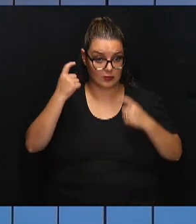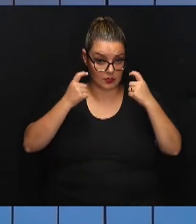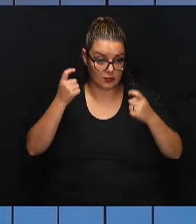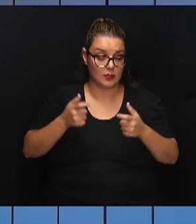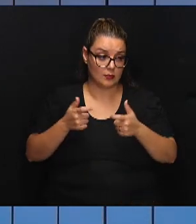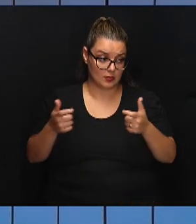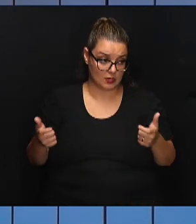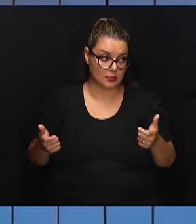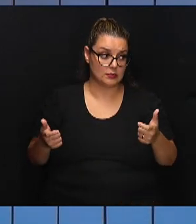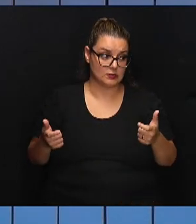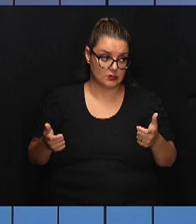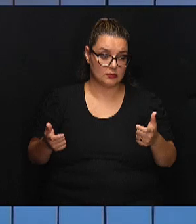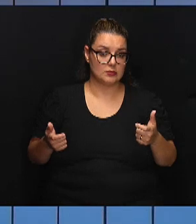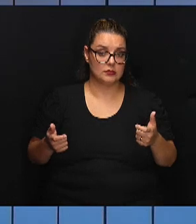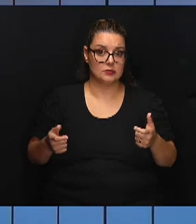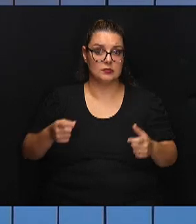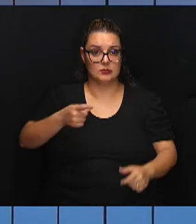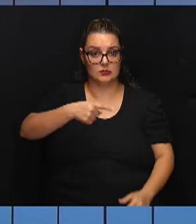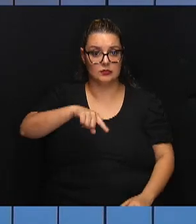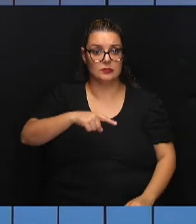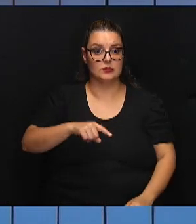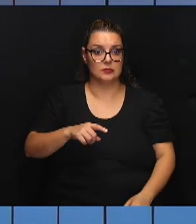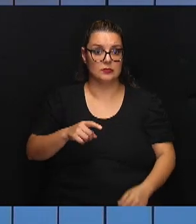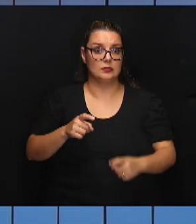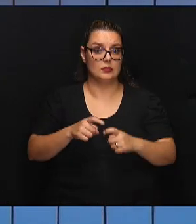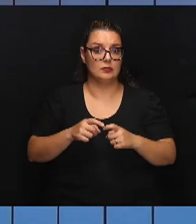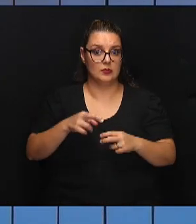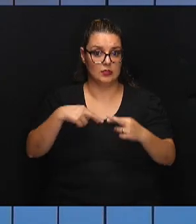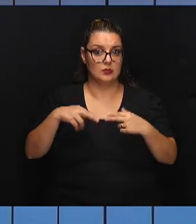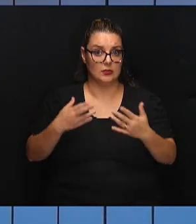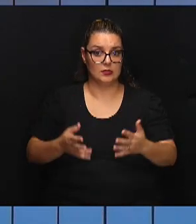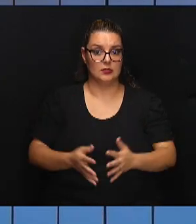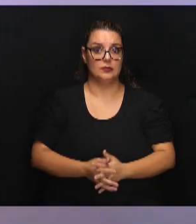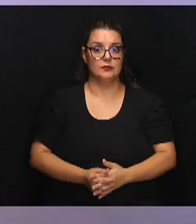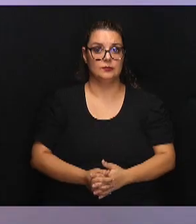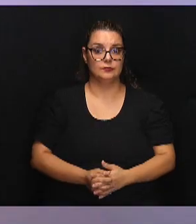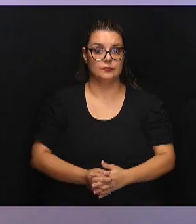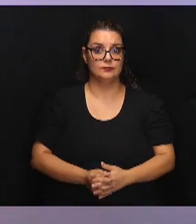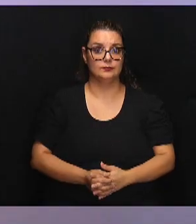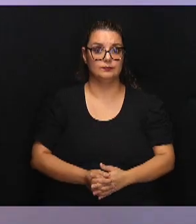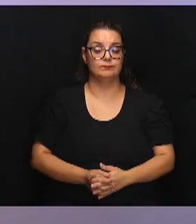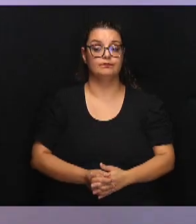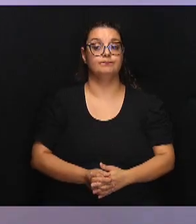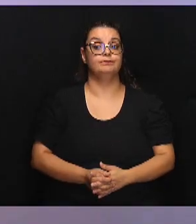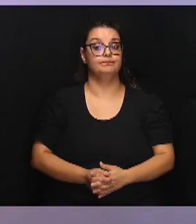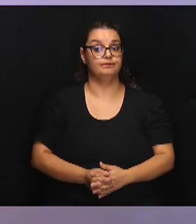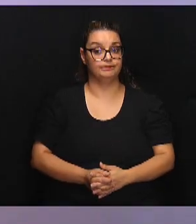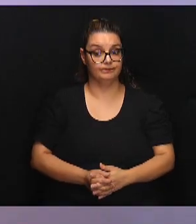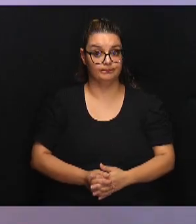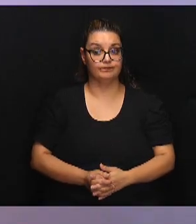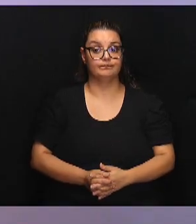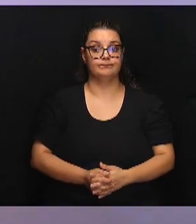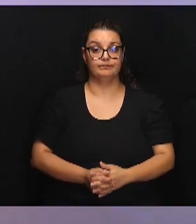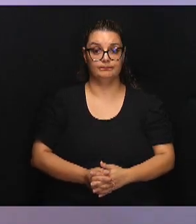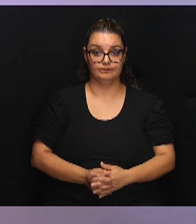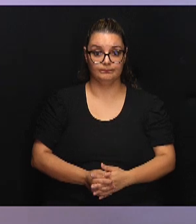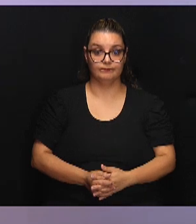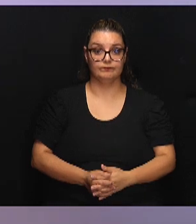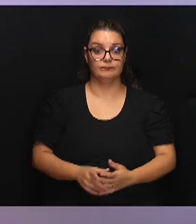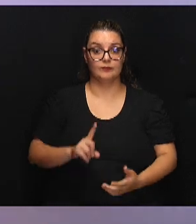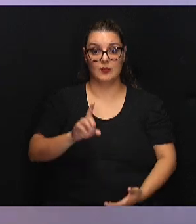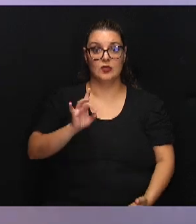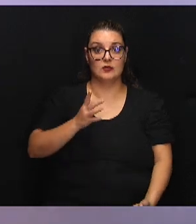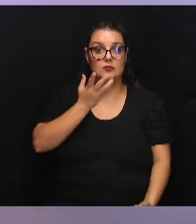grande de vocês, otorrinos, com isso? Sim, não tanto em criança, mas